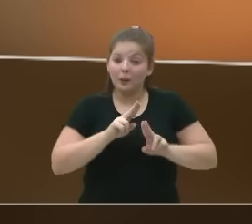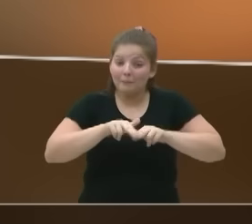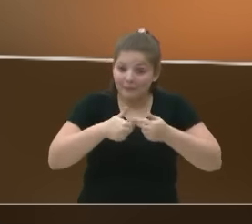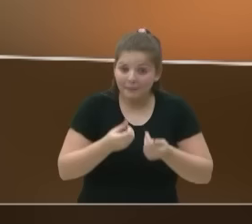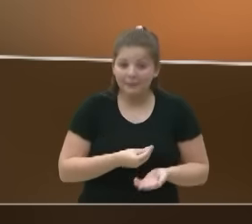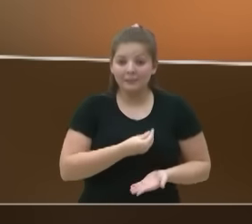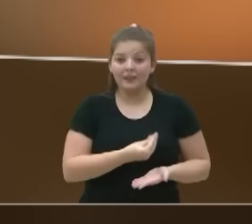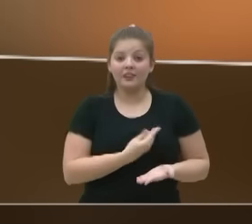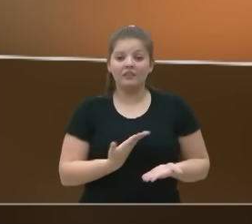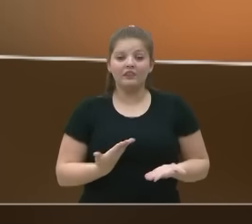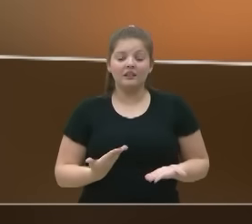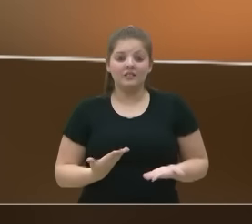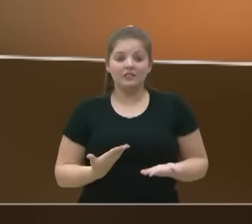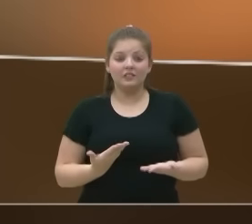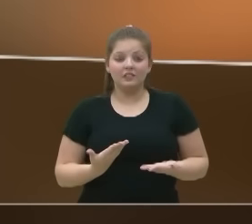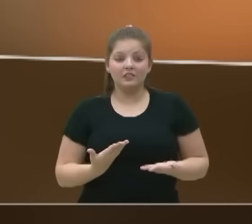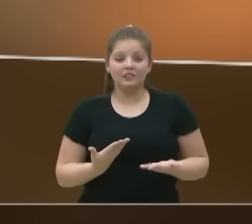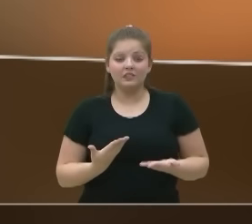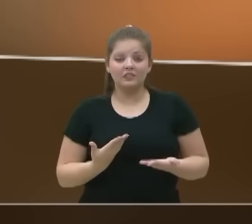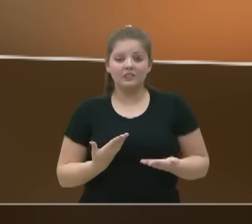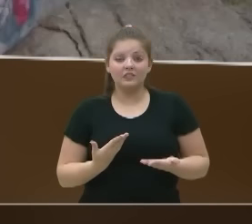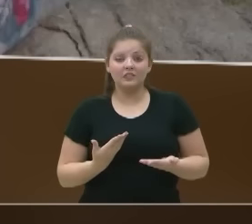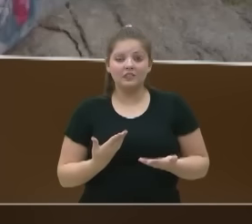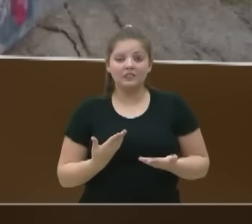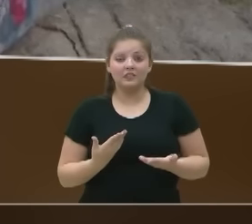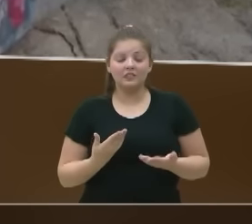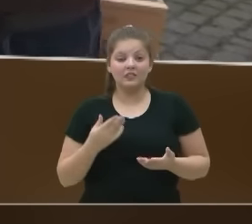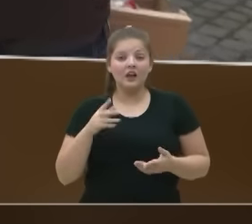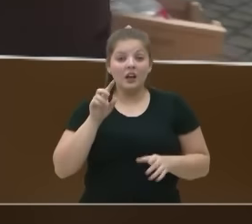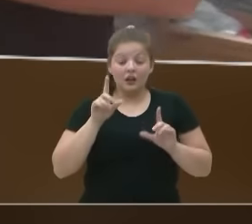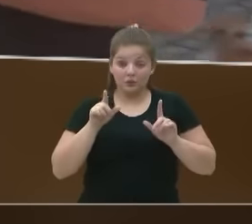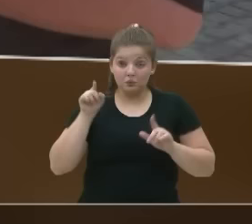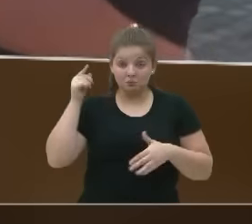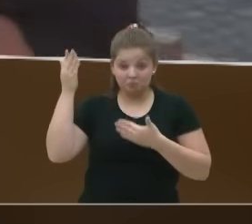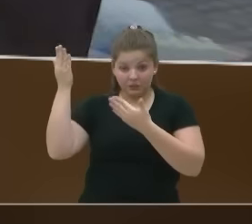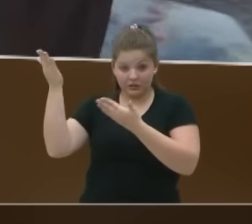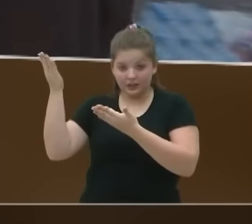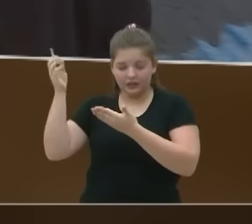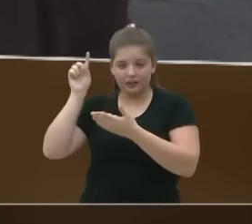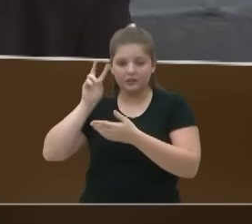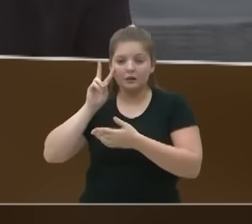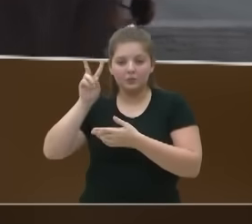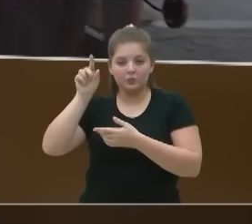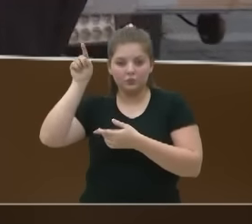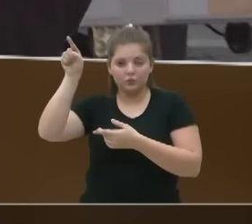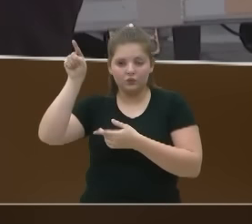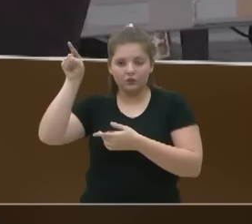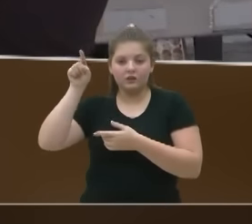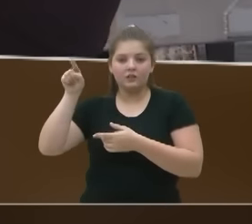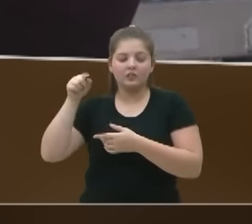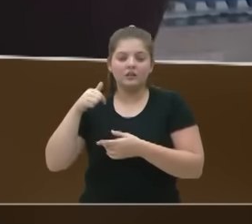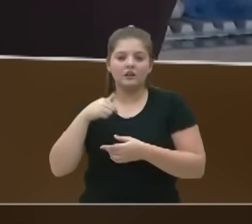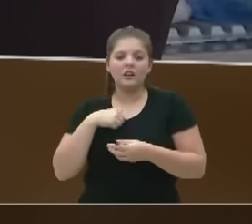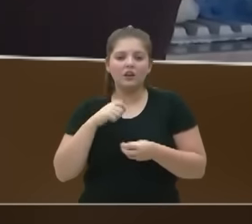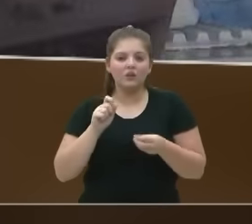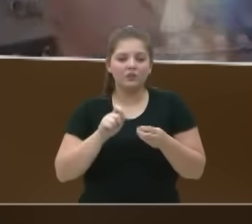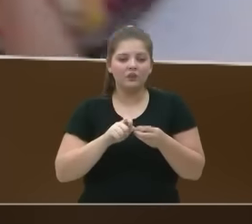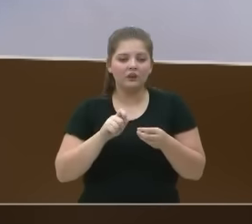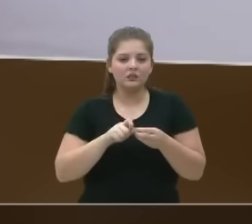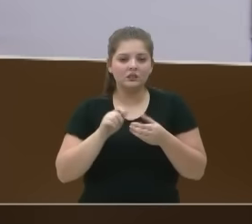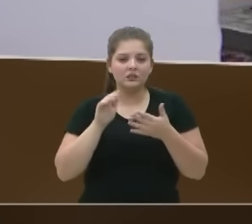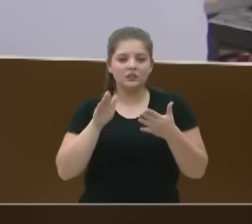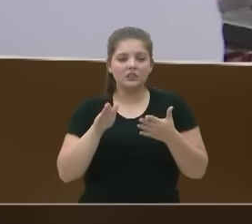E como obra, as imagens que seguem, e faço isso não por proselitismo ou